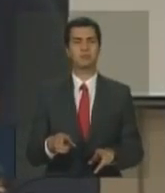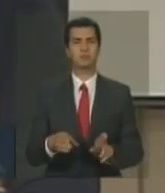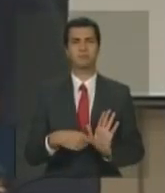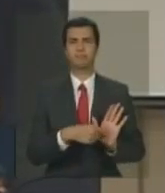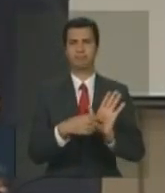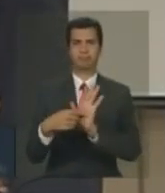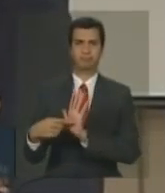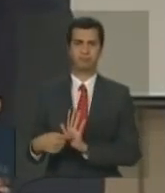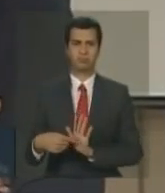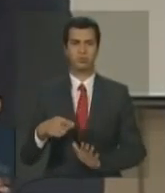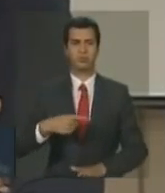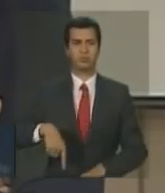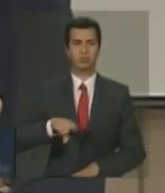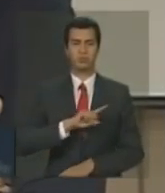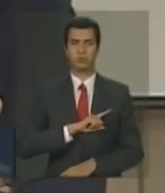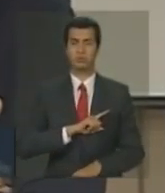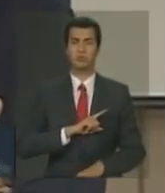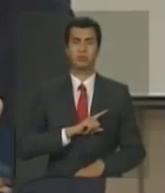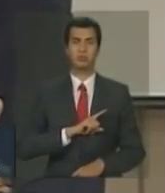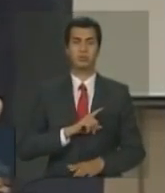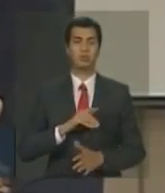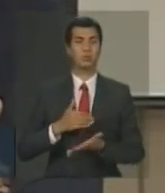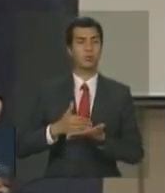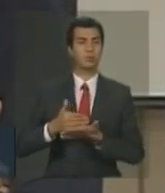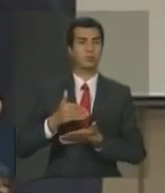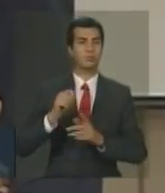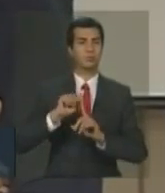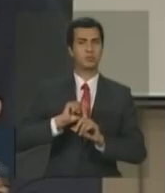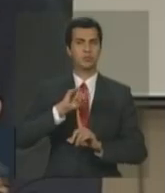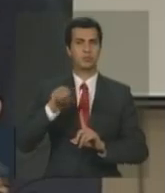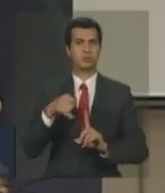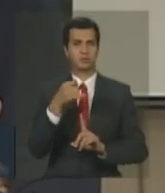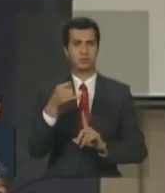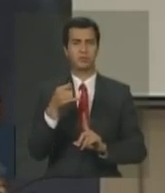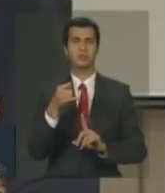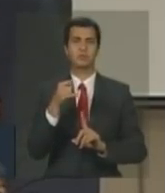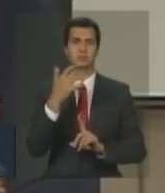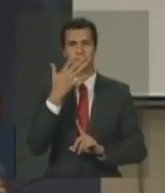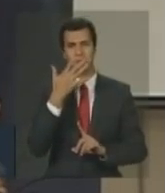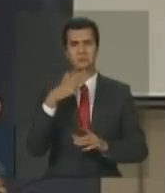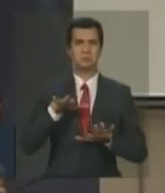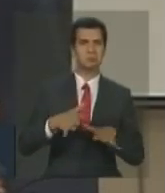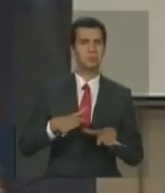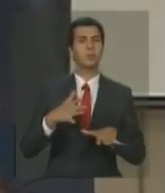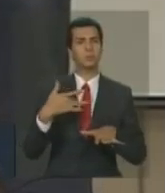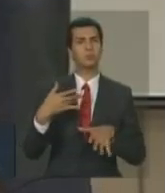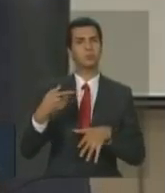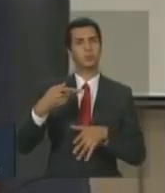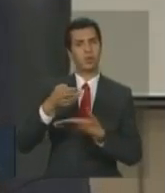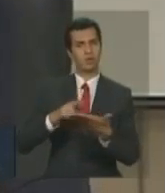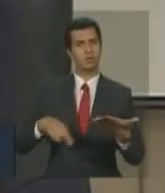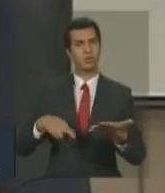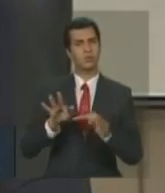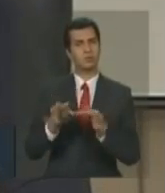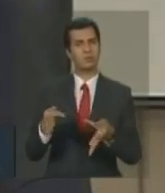a um relatório muito preliminar no começo do ano, certo? Mas os dados oficiais e o relatório